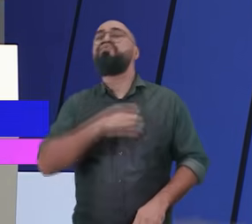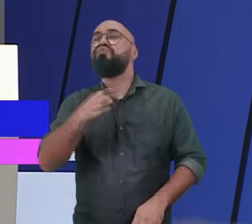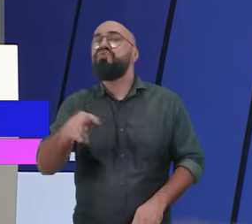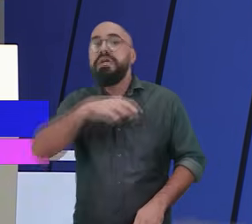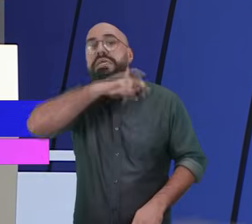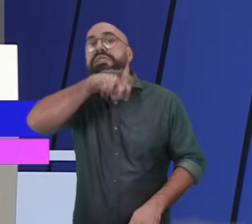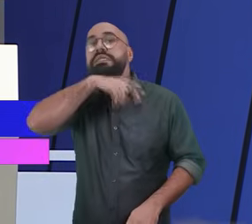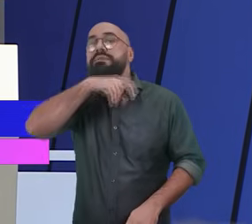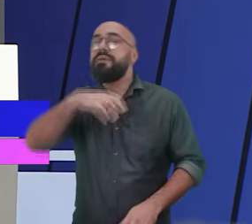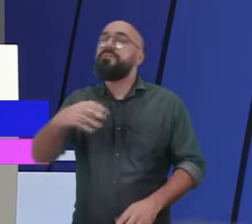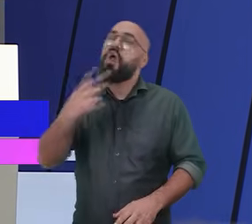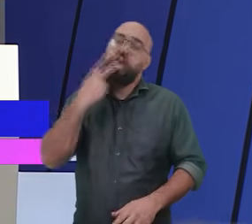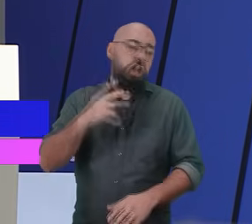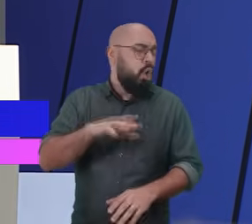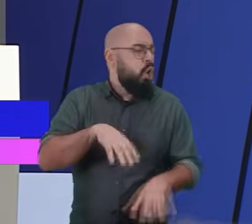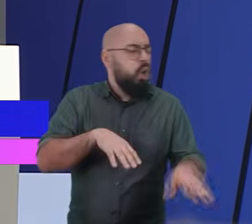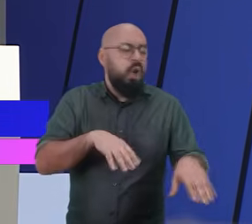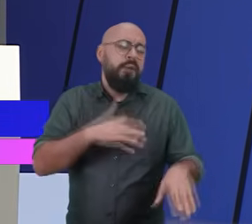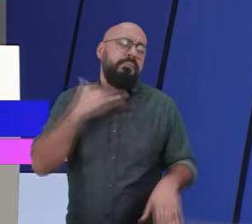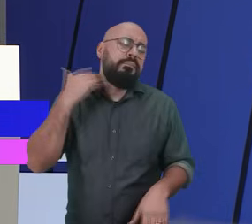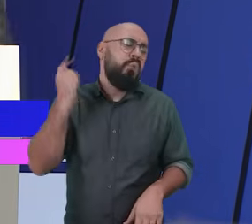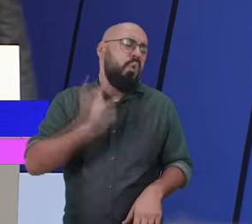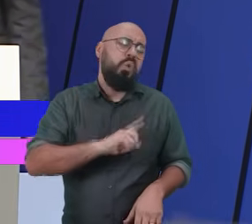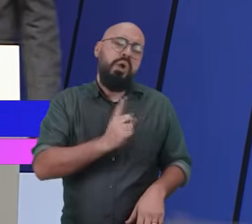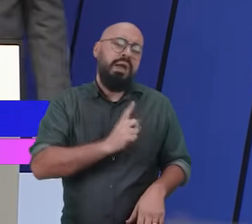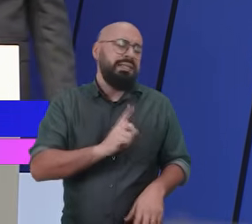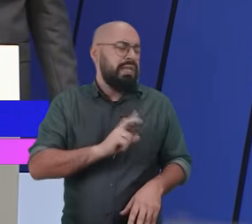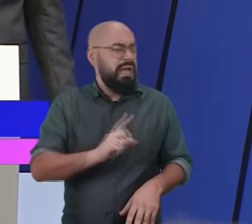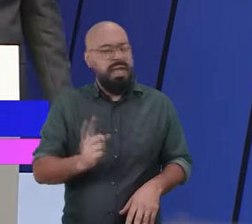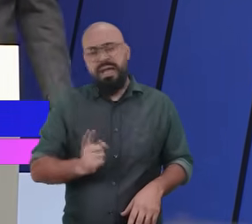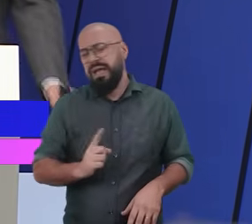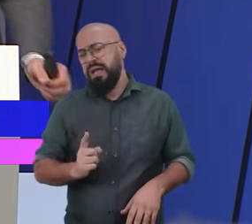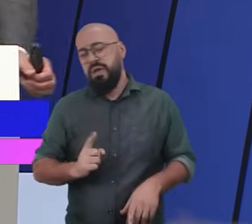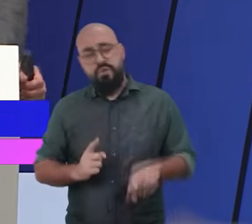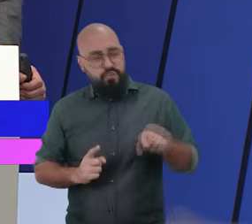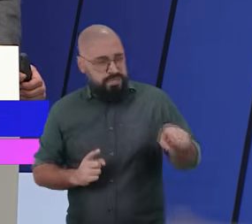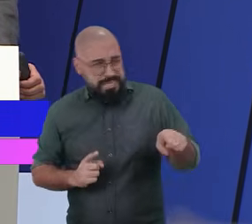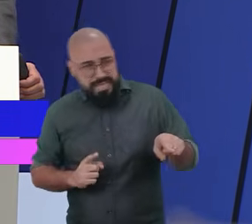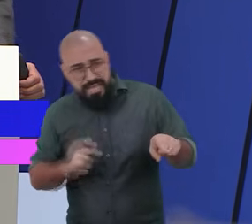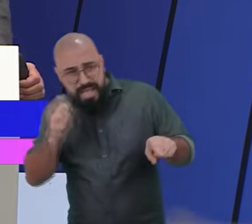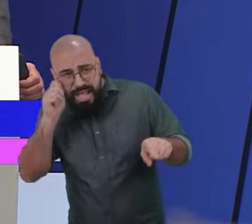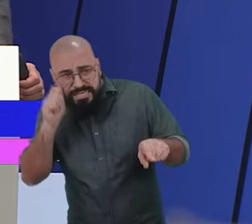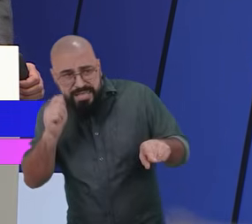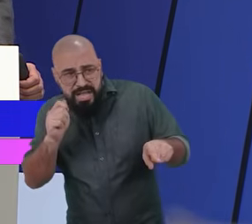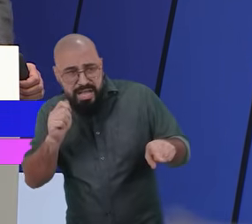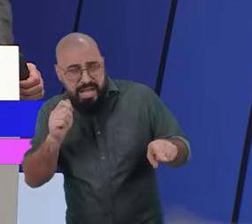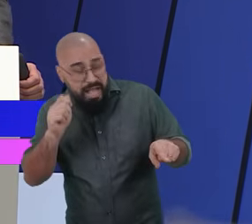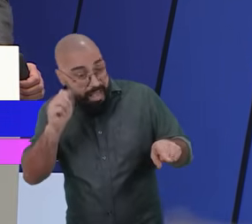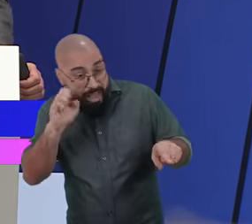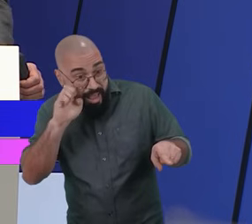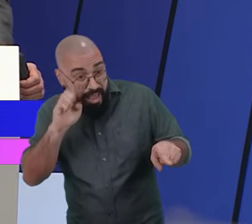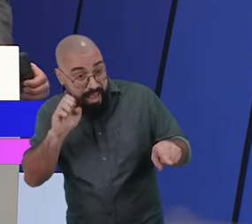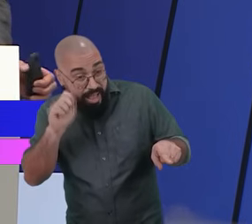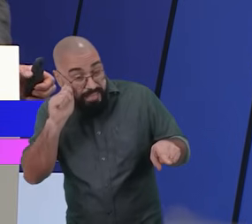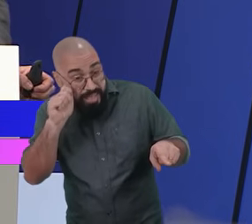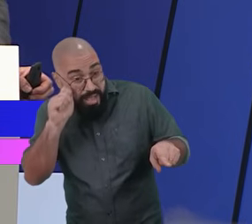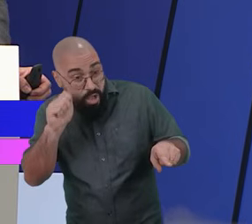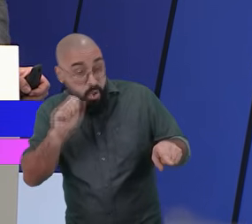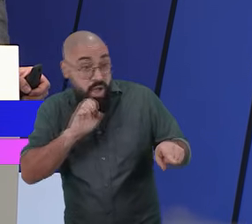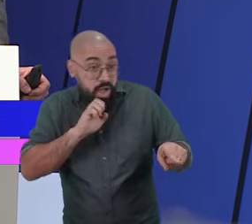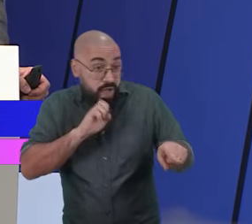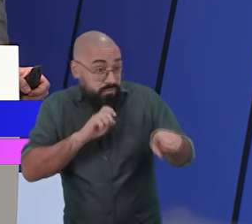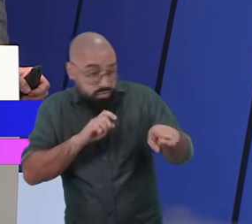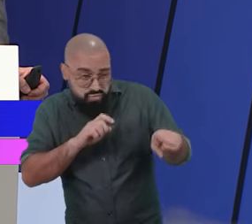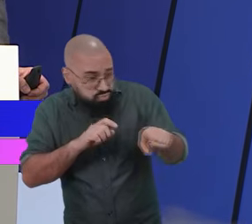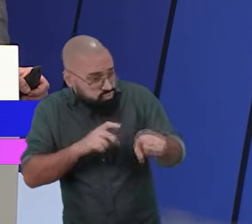certamente você não vai morrer. Nem você, nem o Adão. Não existe morte.